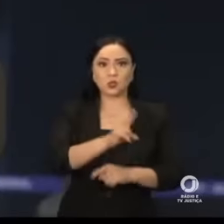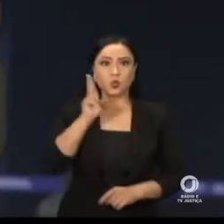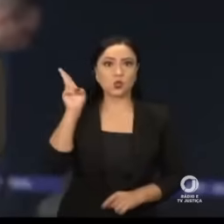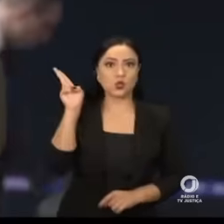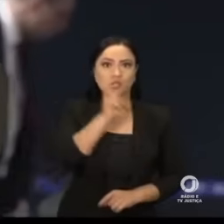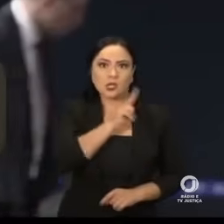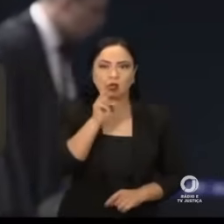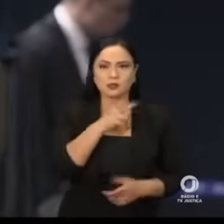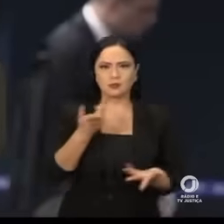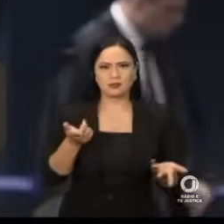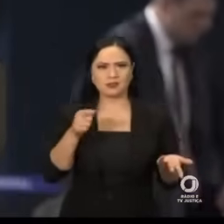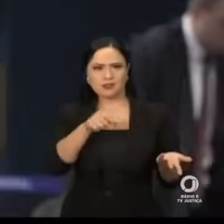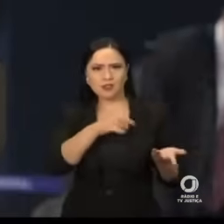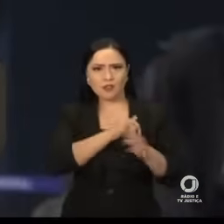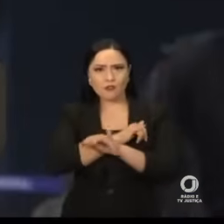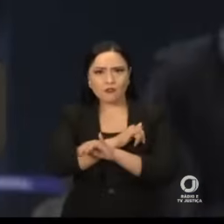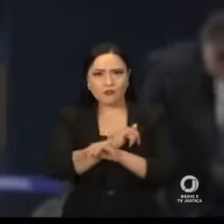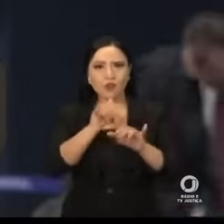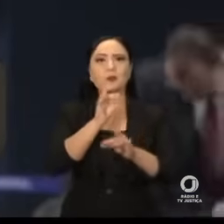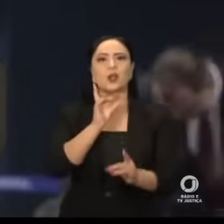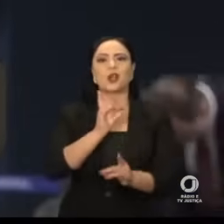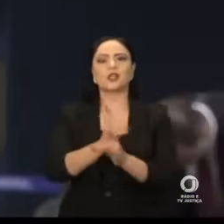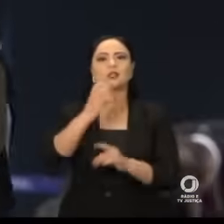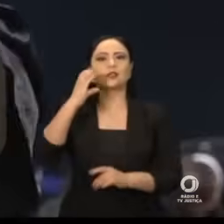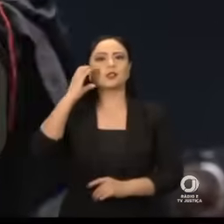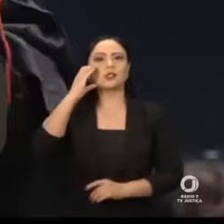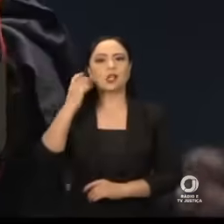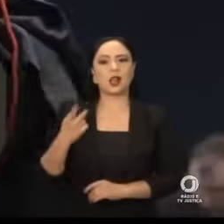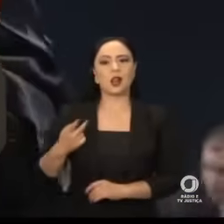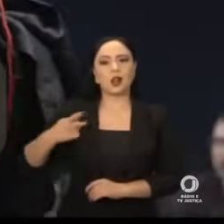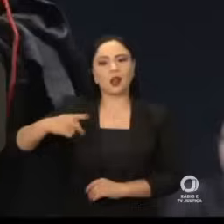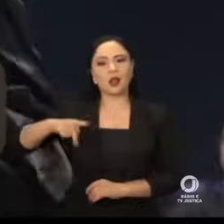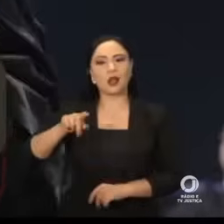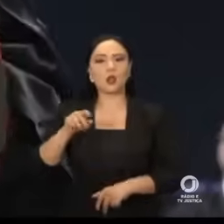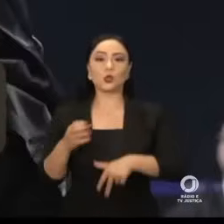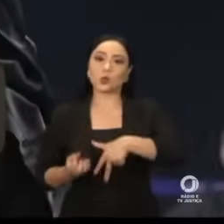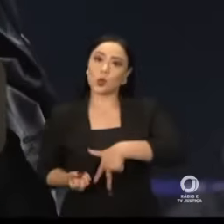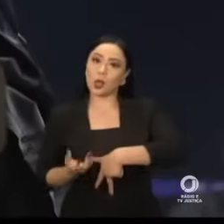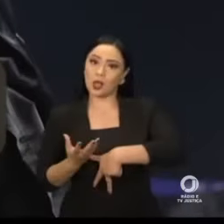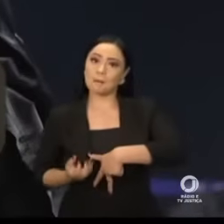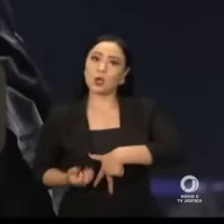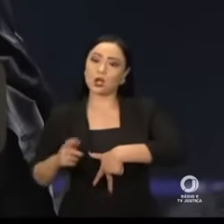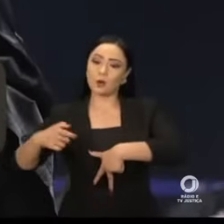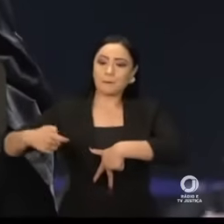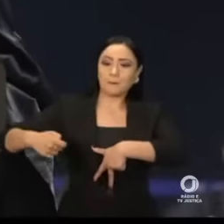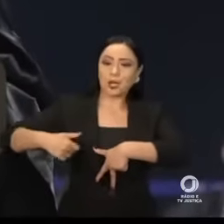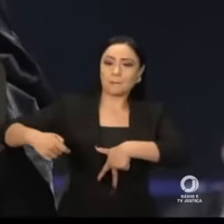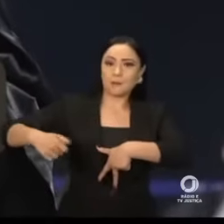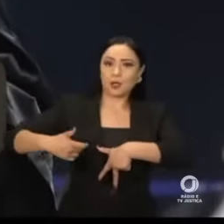Peça que foi encontrada no celular do colaborador.